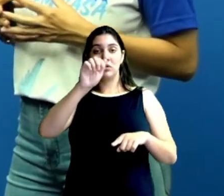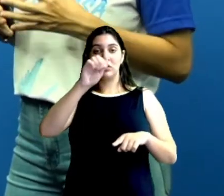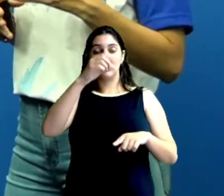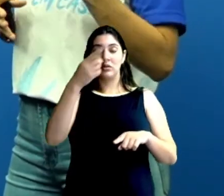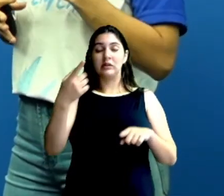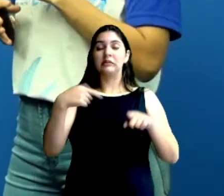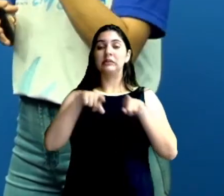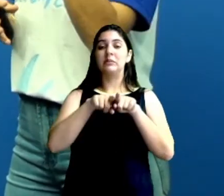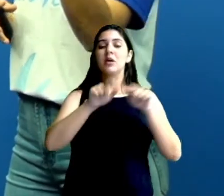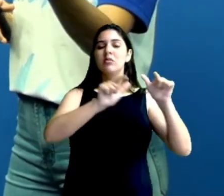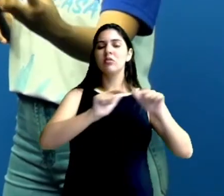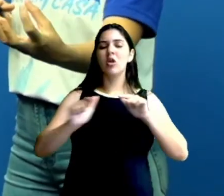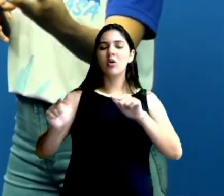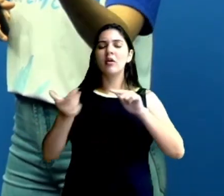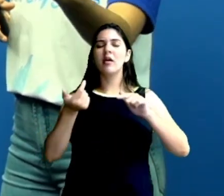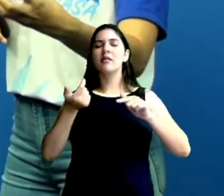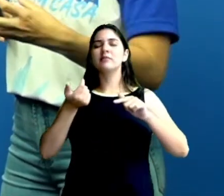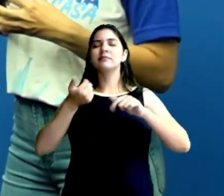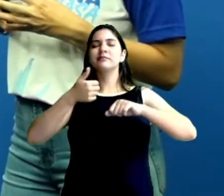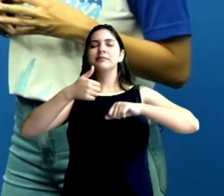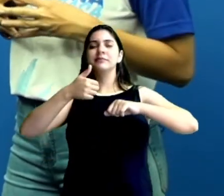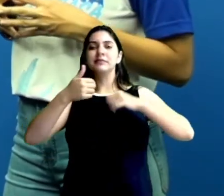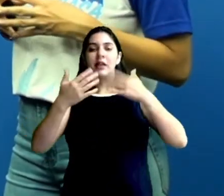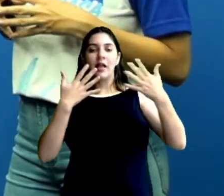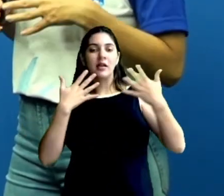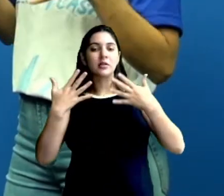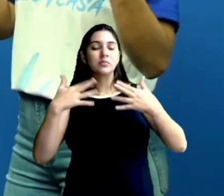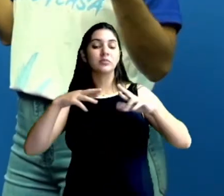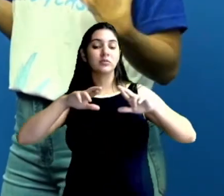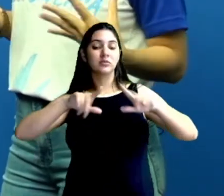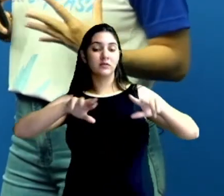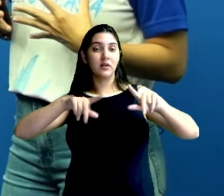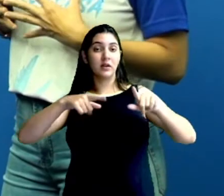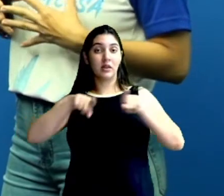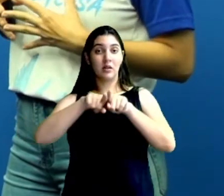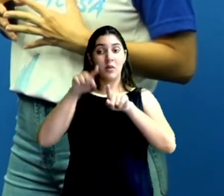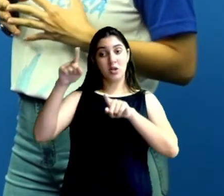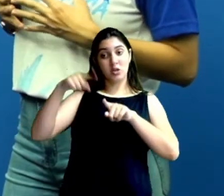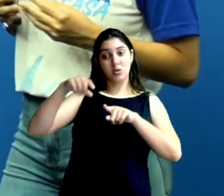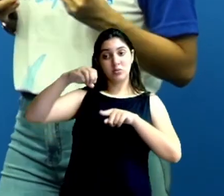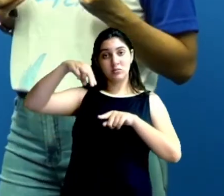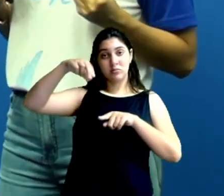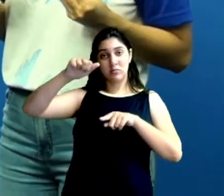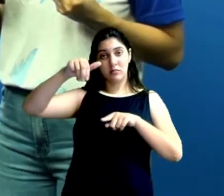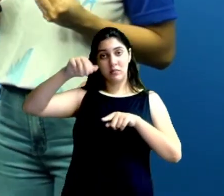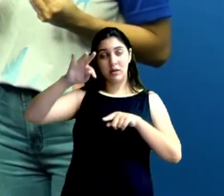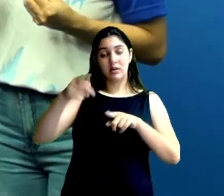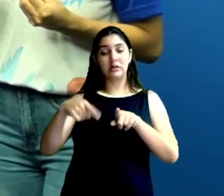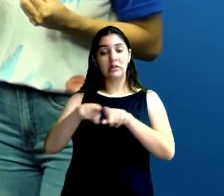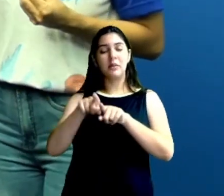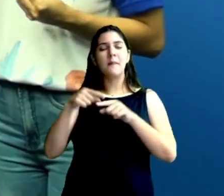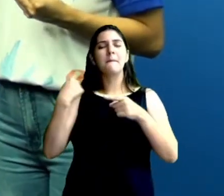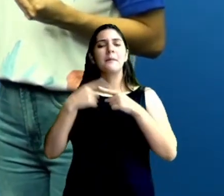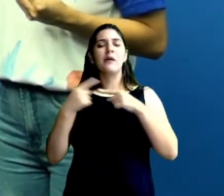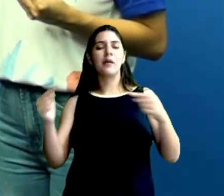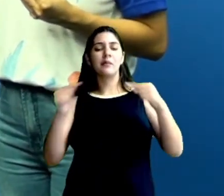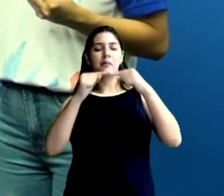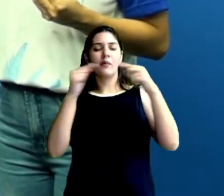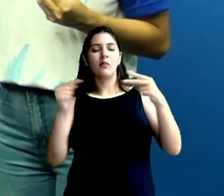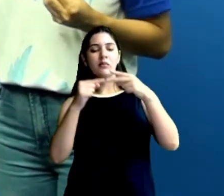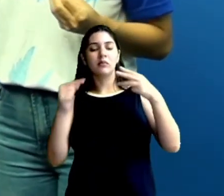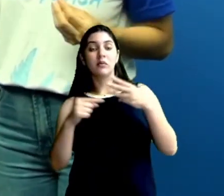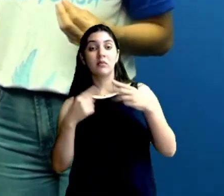vê climas diferentes, a região da Zona da Mata também. Então, por que pontuar isso? Porque